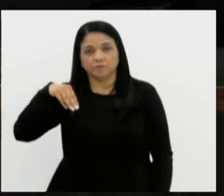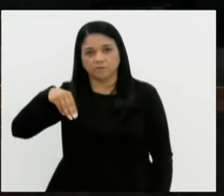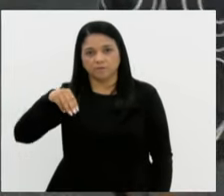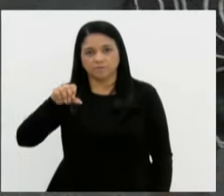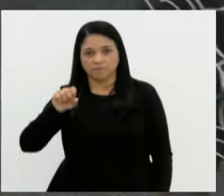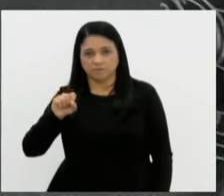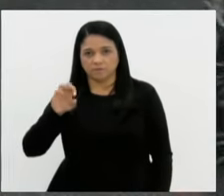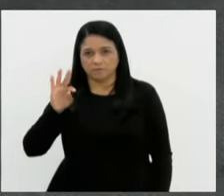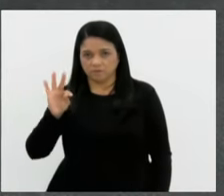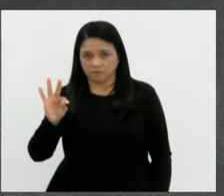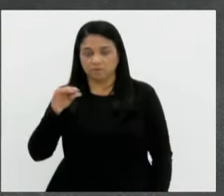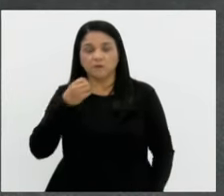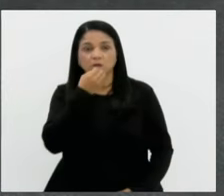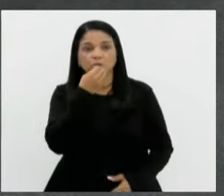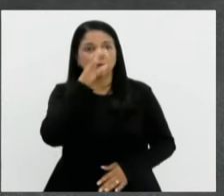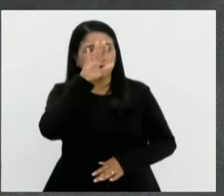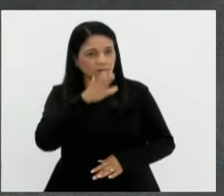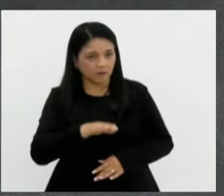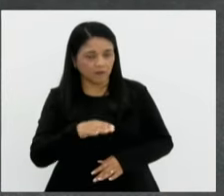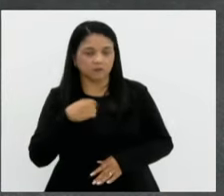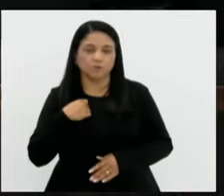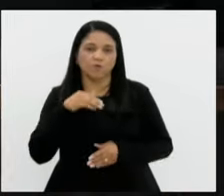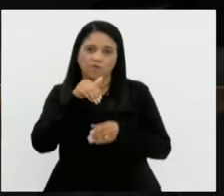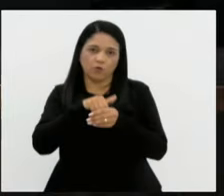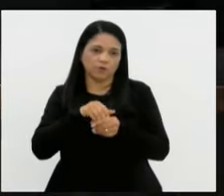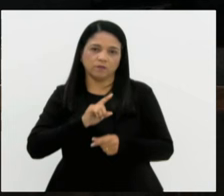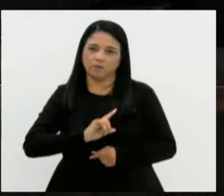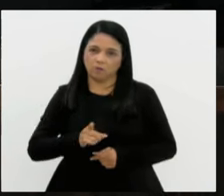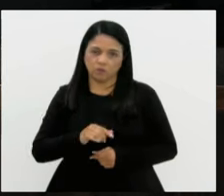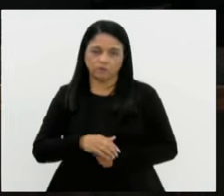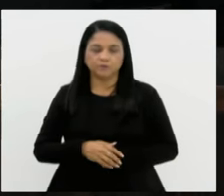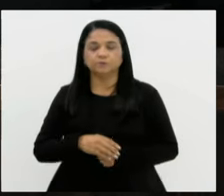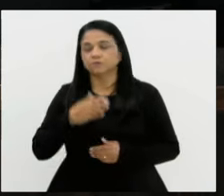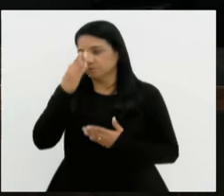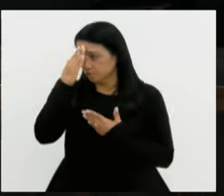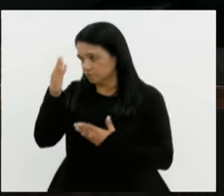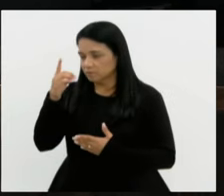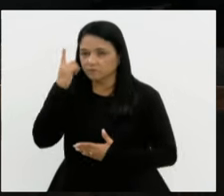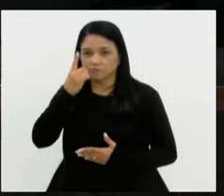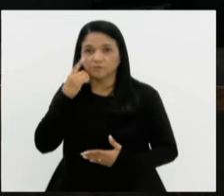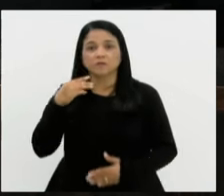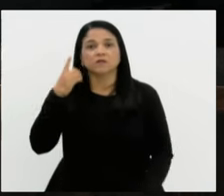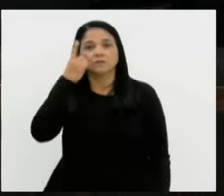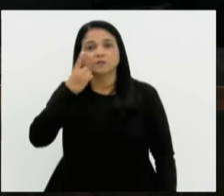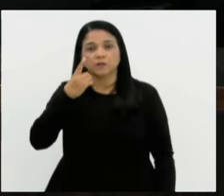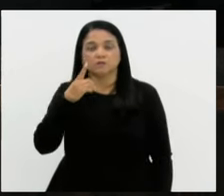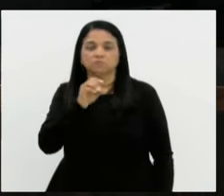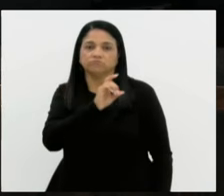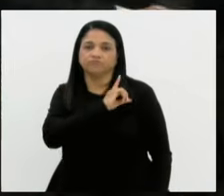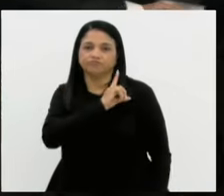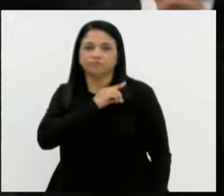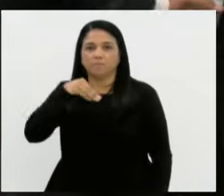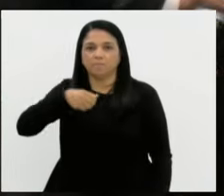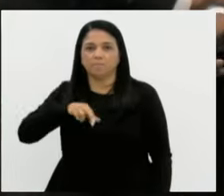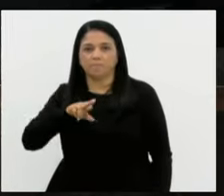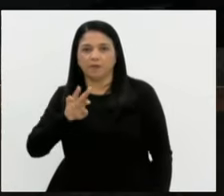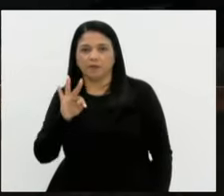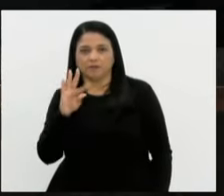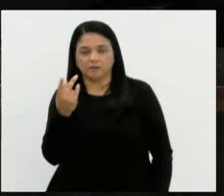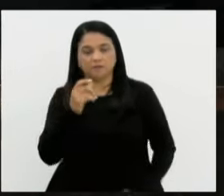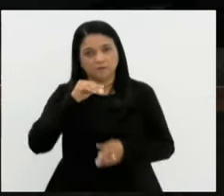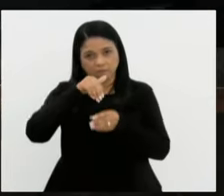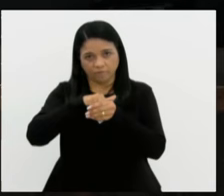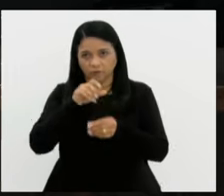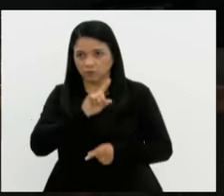Boa tarde, presidente. Boa tarde, meu voto é não. Obrigado, deputada. Deputada Marta Rocha. Voto não. Deputado Munir